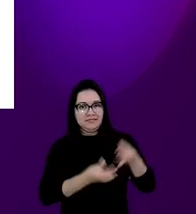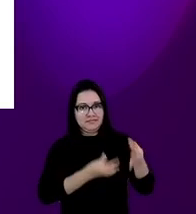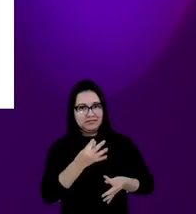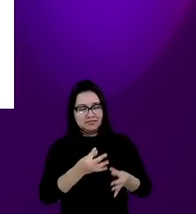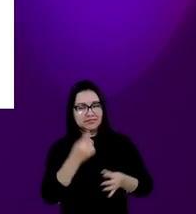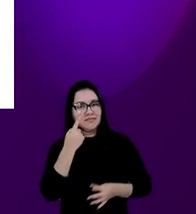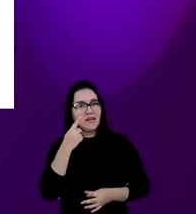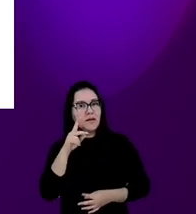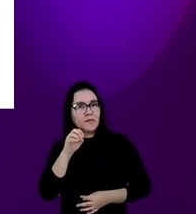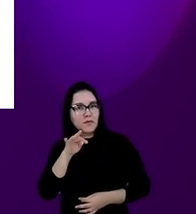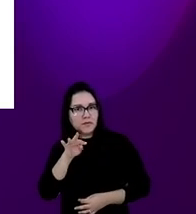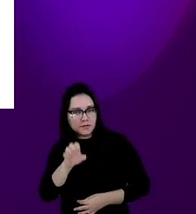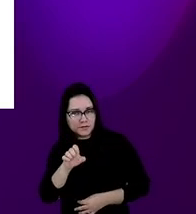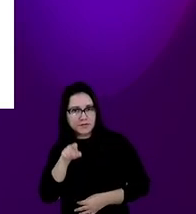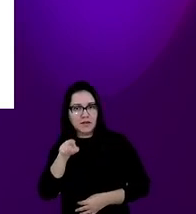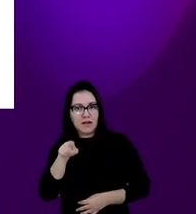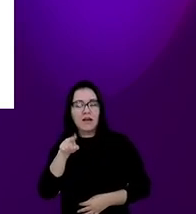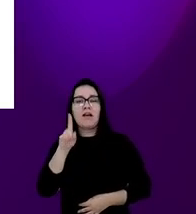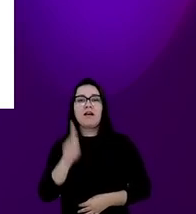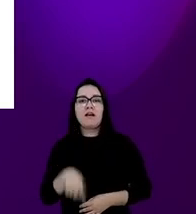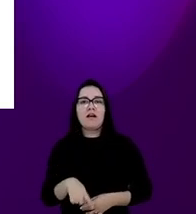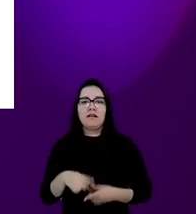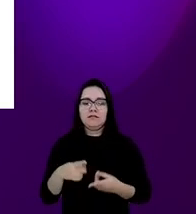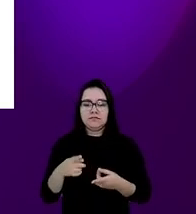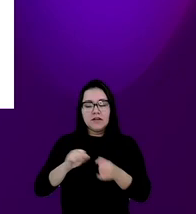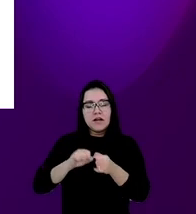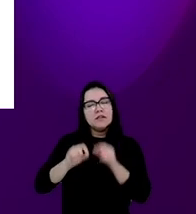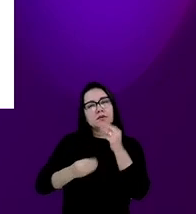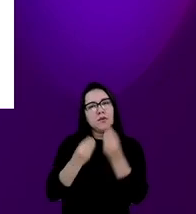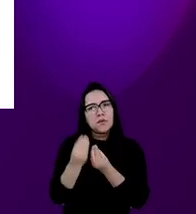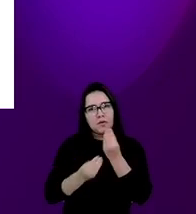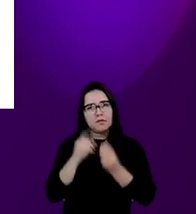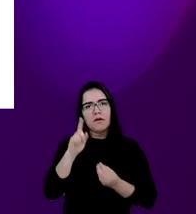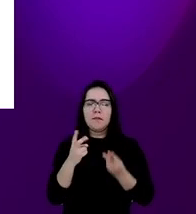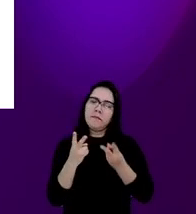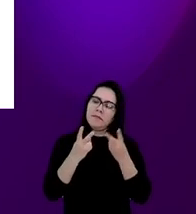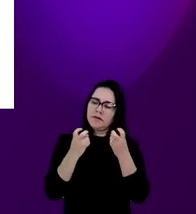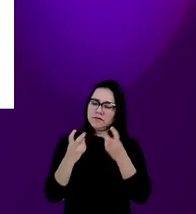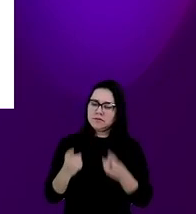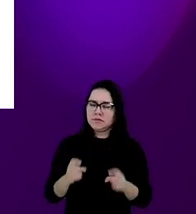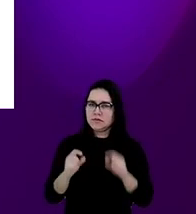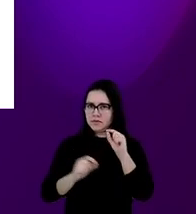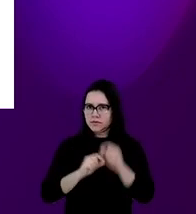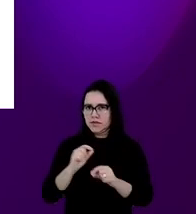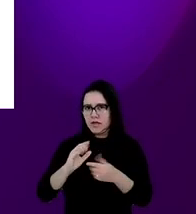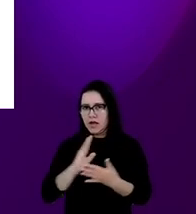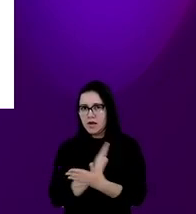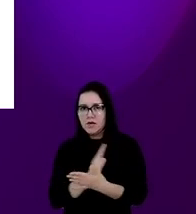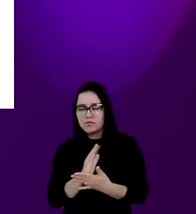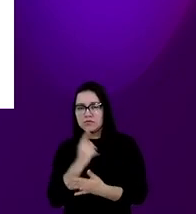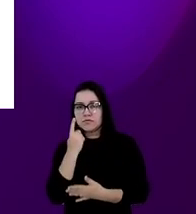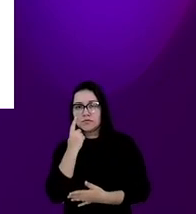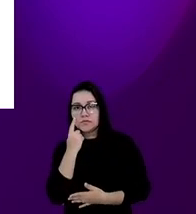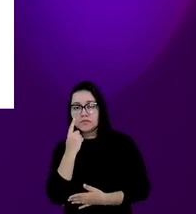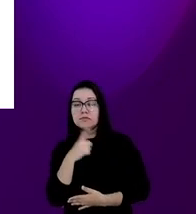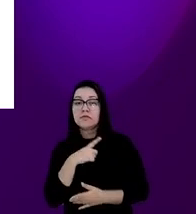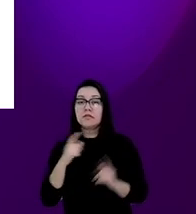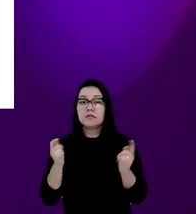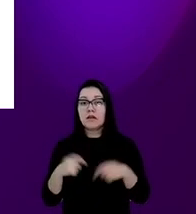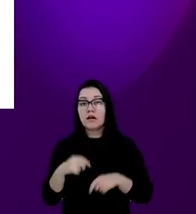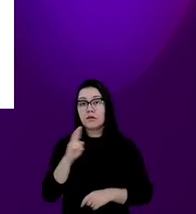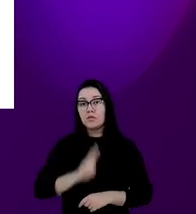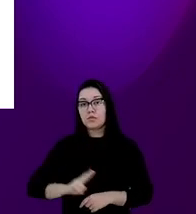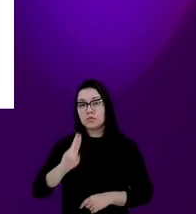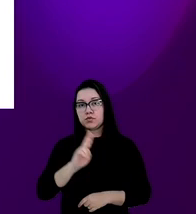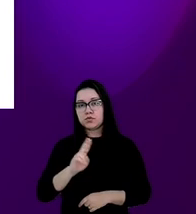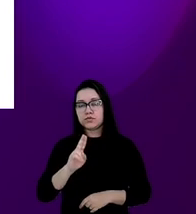terapia anterior que esses pacientes fazem, a gente observar que determinadas drogas elas podem ser utilizadas